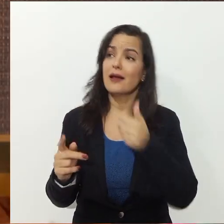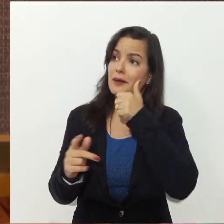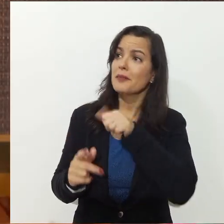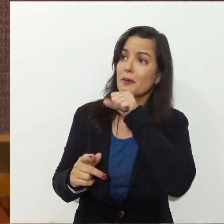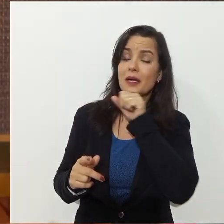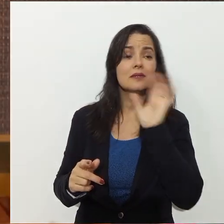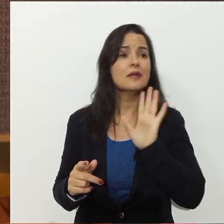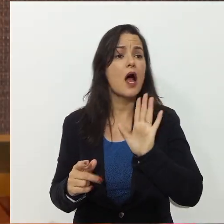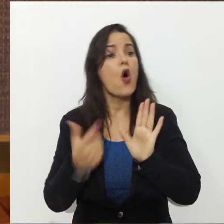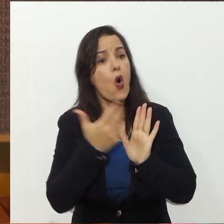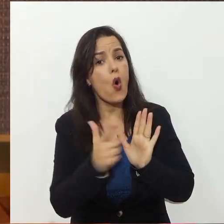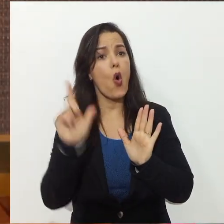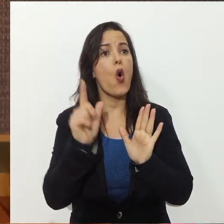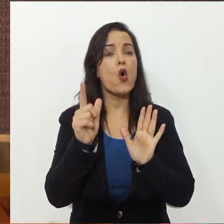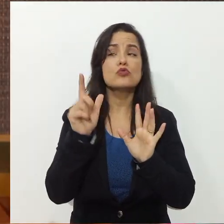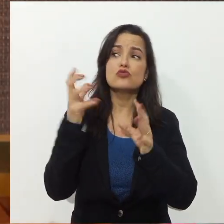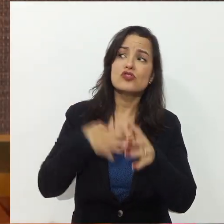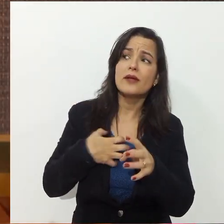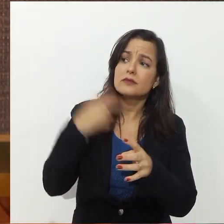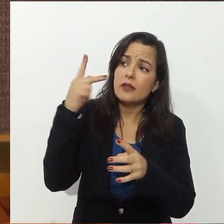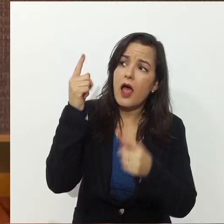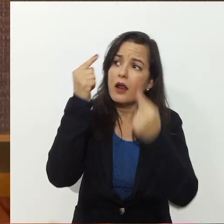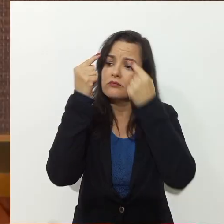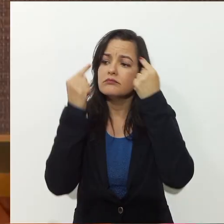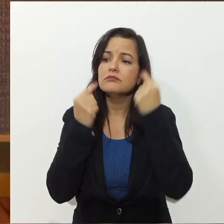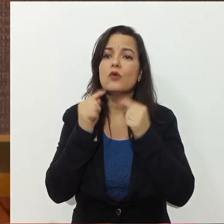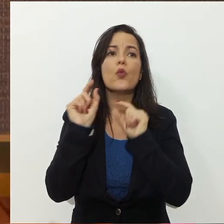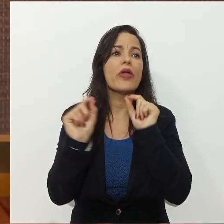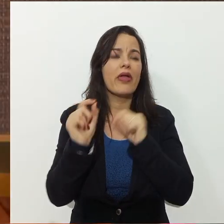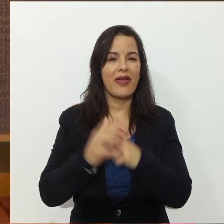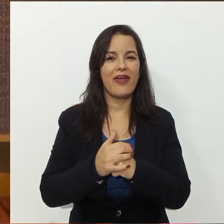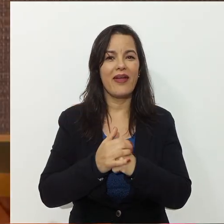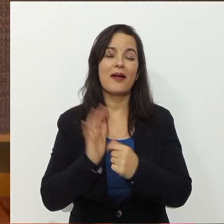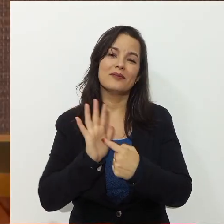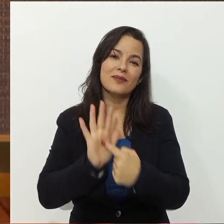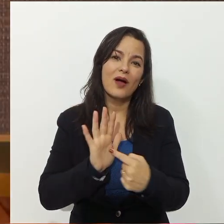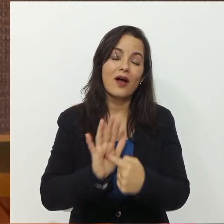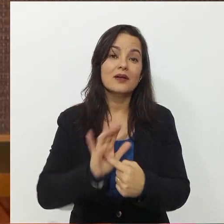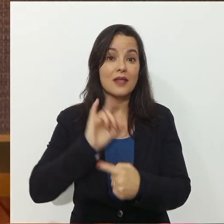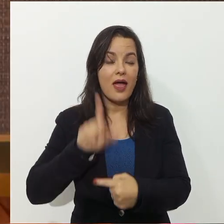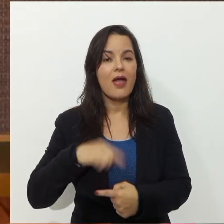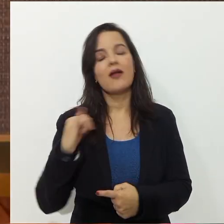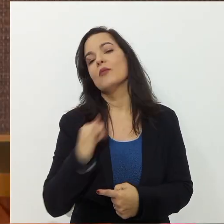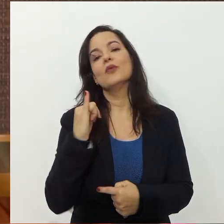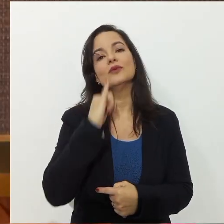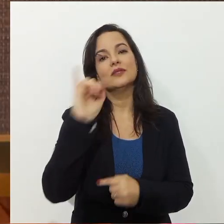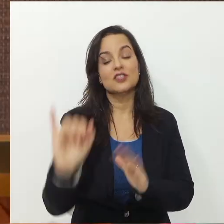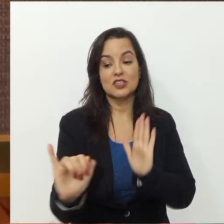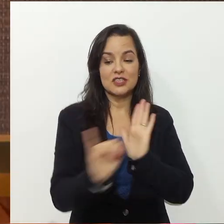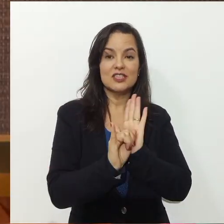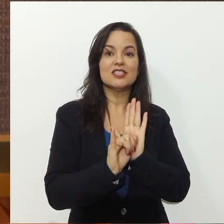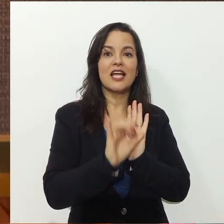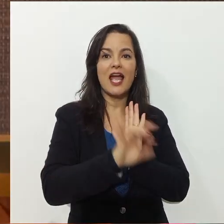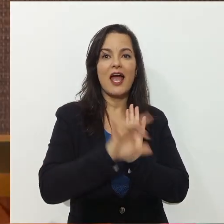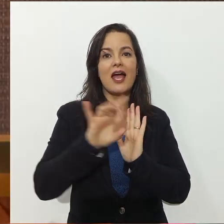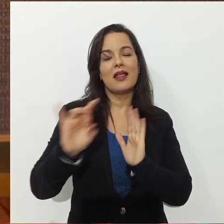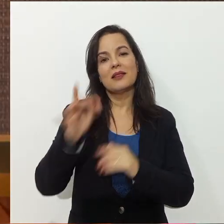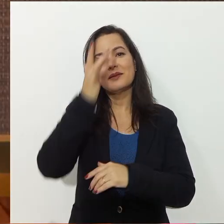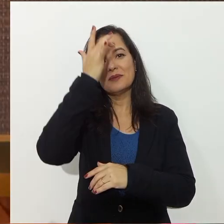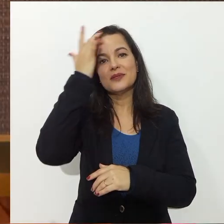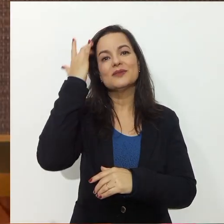uma característica nela, então você vai mostrando para eles a importância da identidade das pessoas e a partir daí você